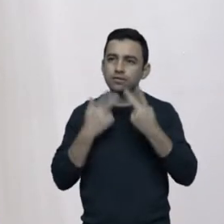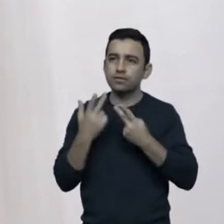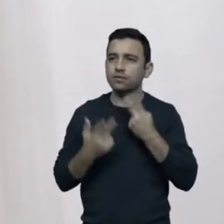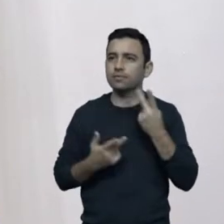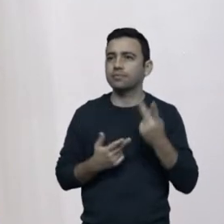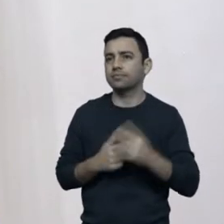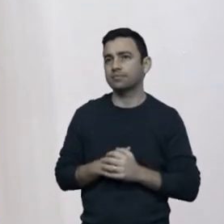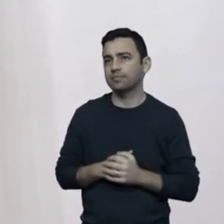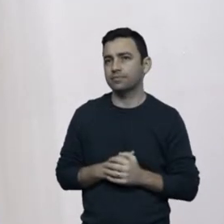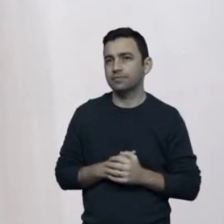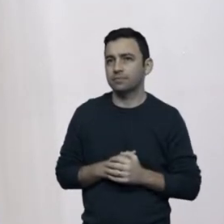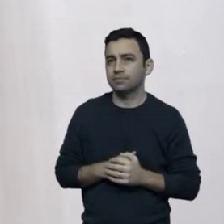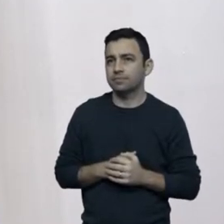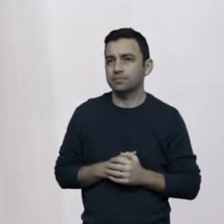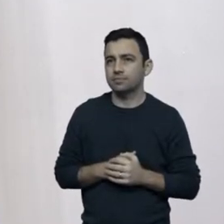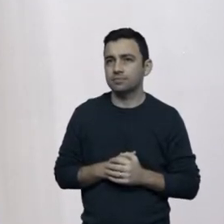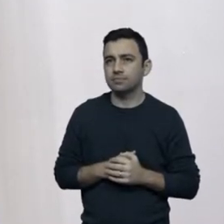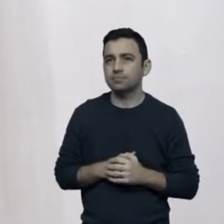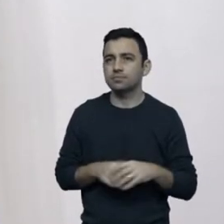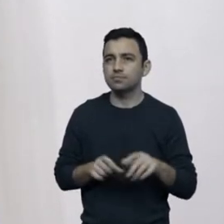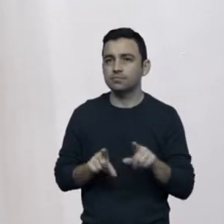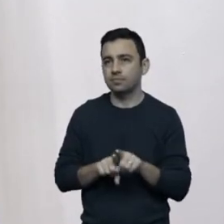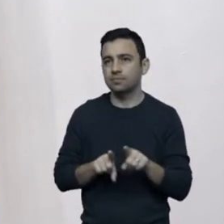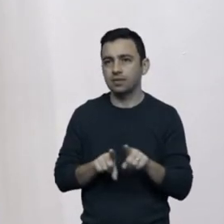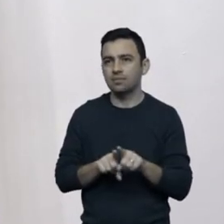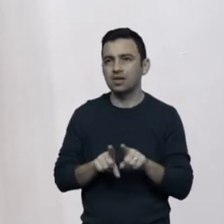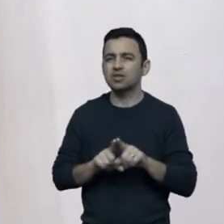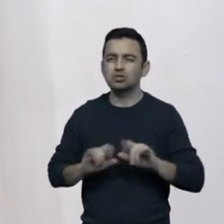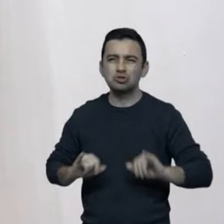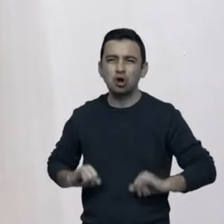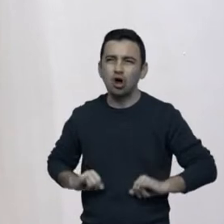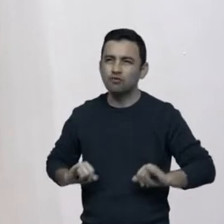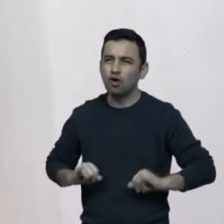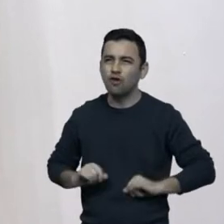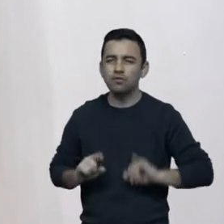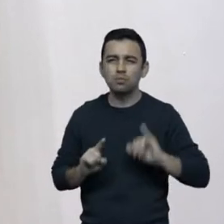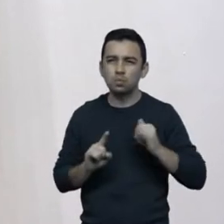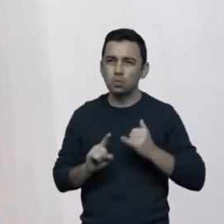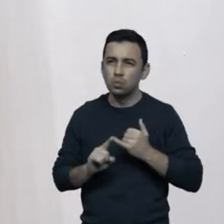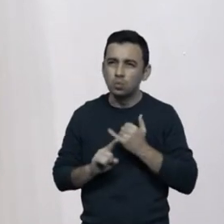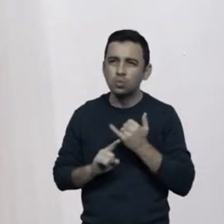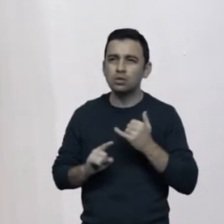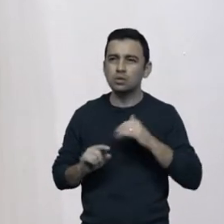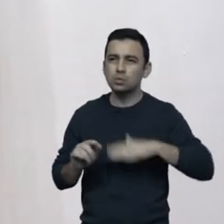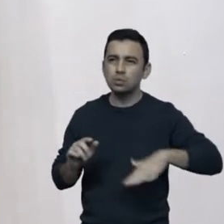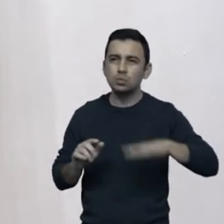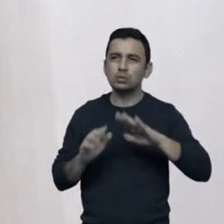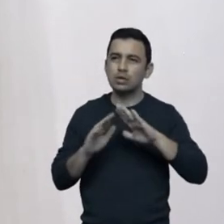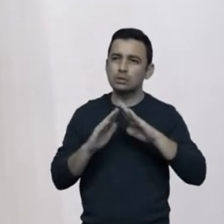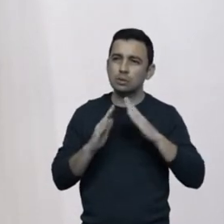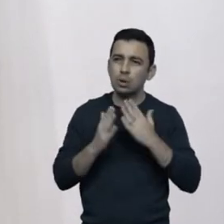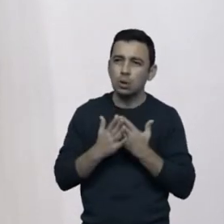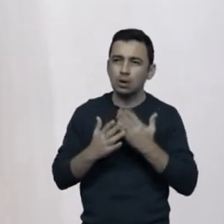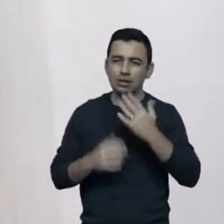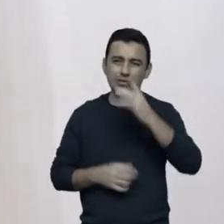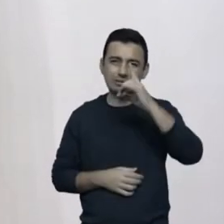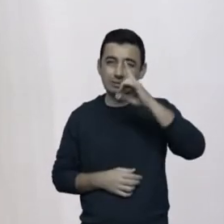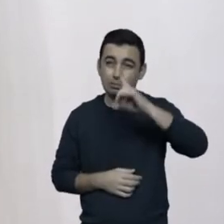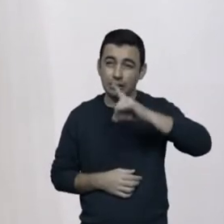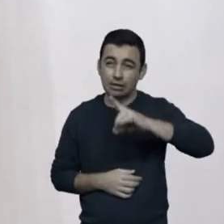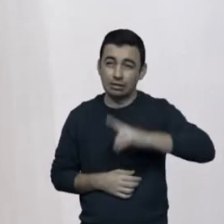sendo, digamos assim, sofrendo bullying nas escolas, entrando em depressão